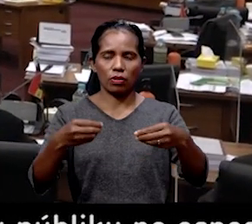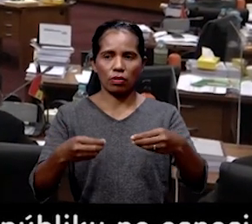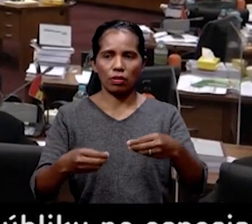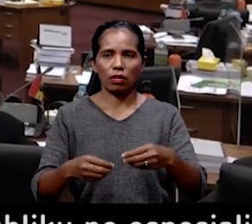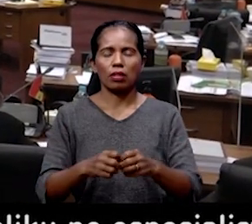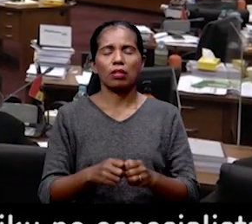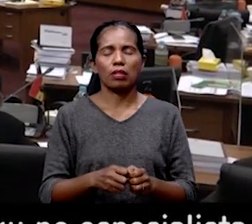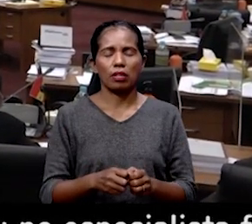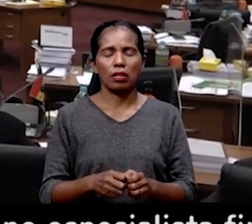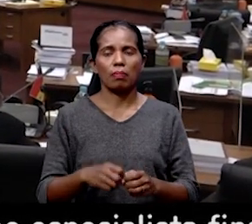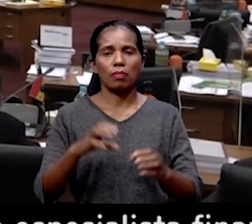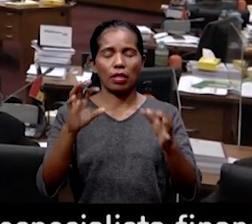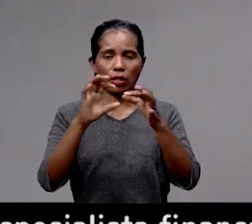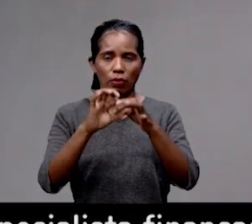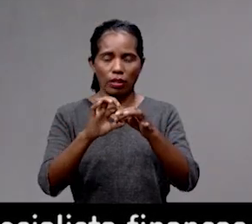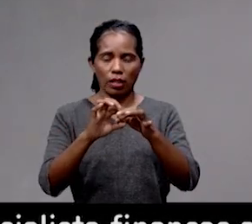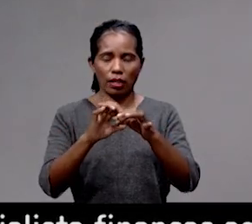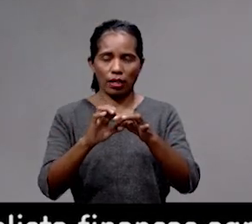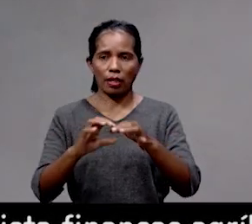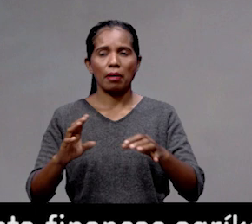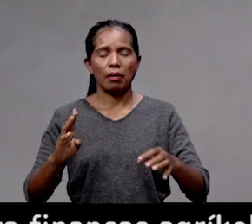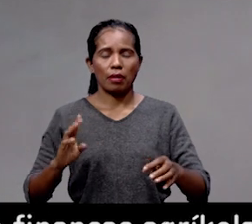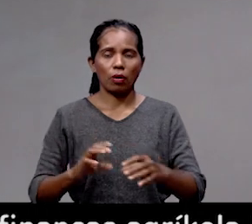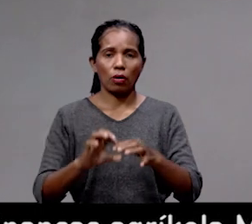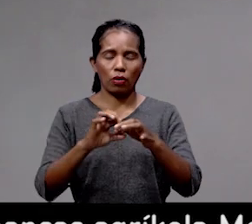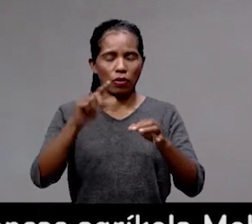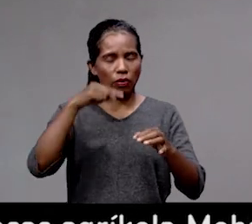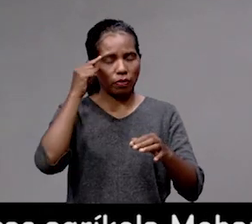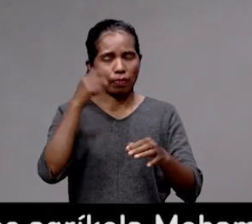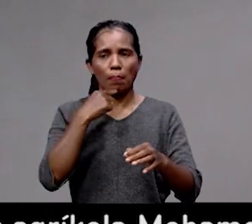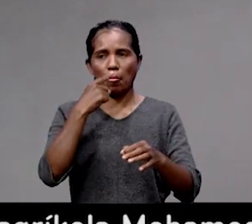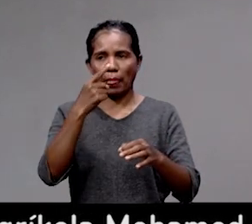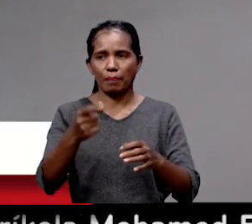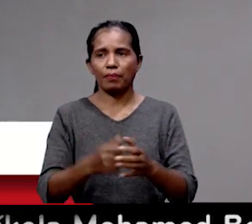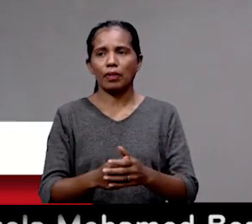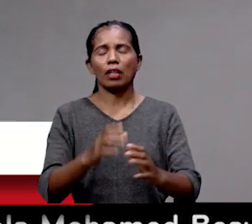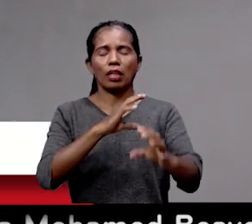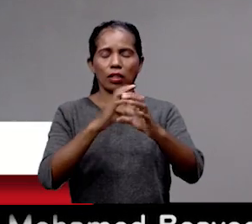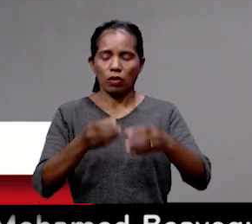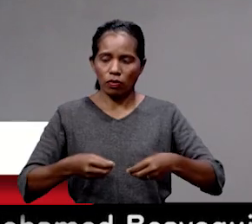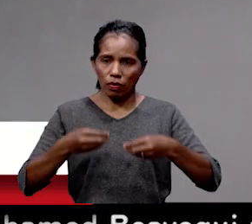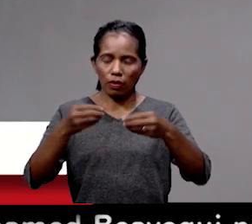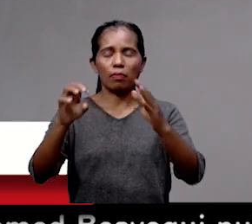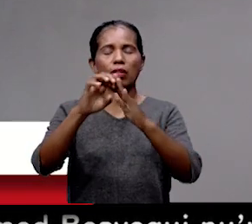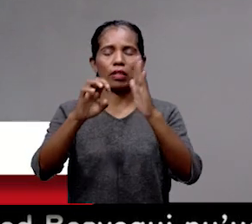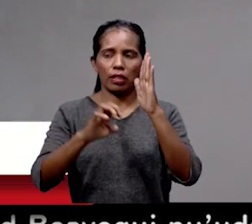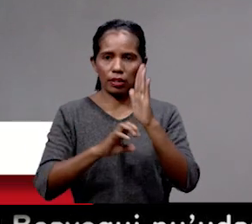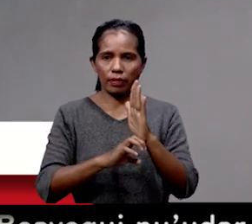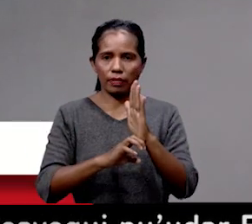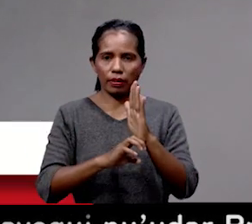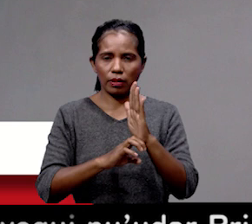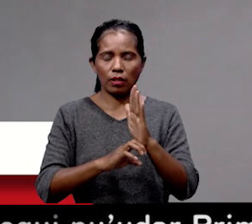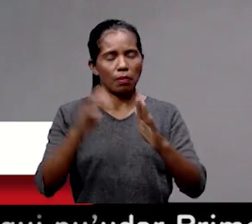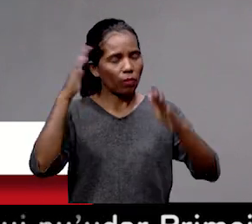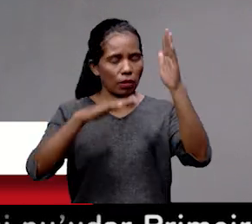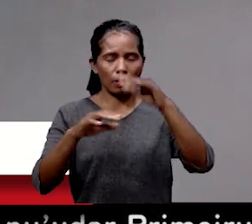órgão soberano nian. Se momento nem a casa careta nem de volta filha fala tu carek, vou falar tu vai estar um carek, organo carek, problema lá sem a